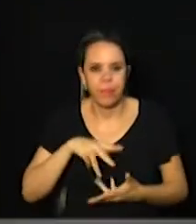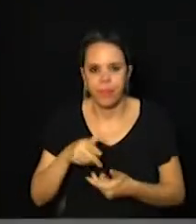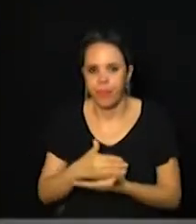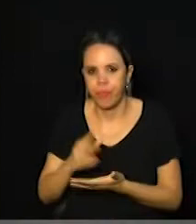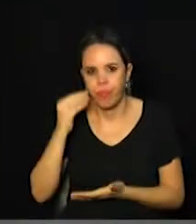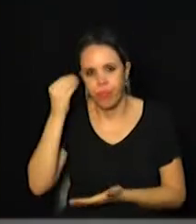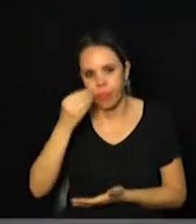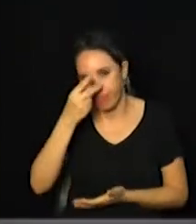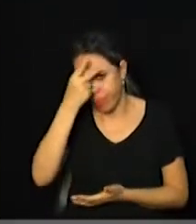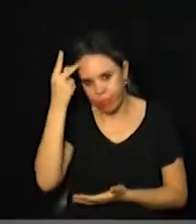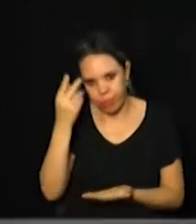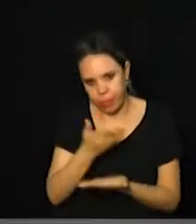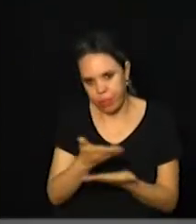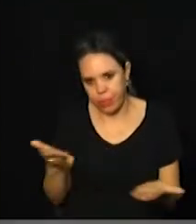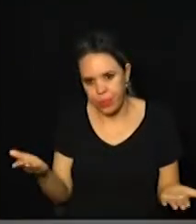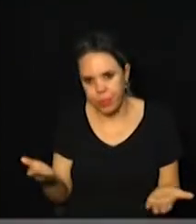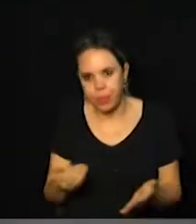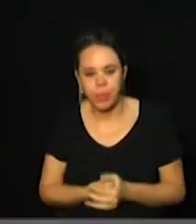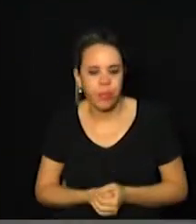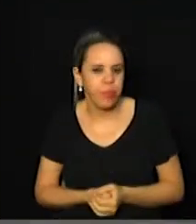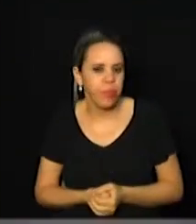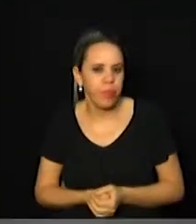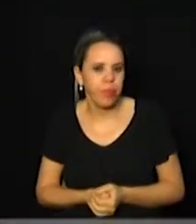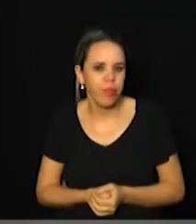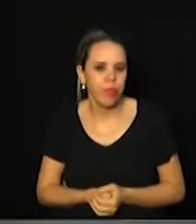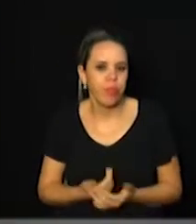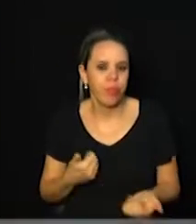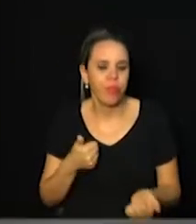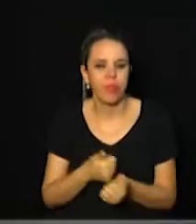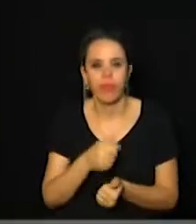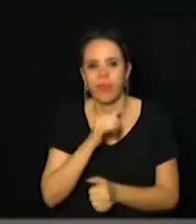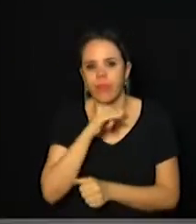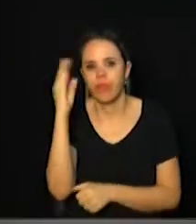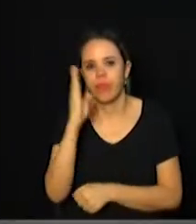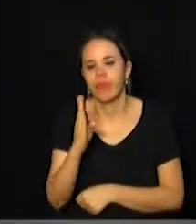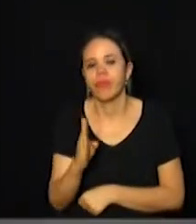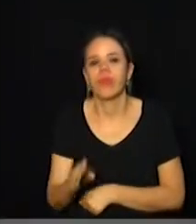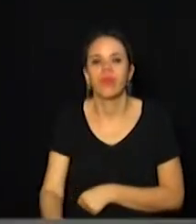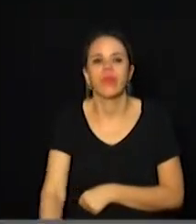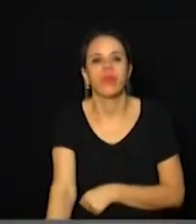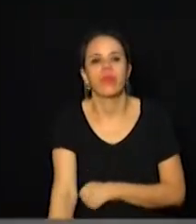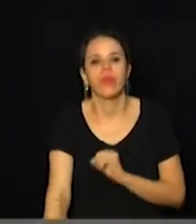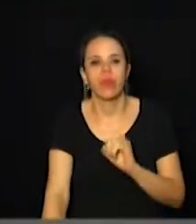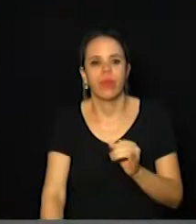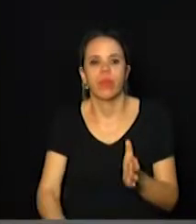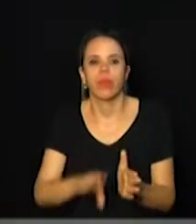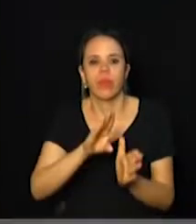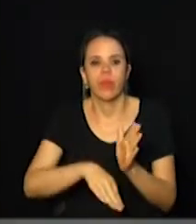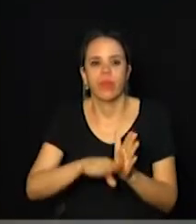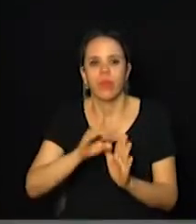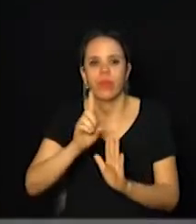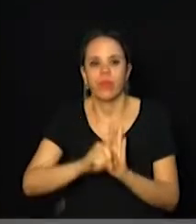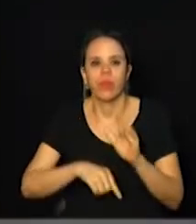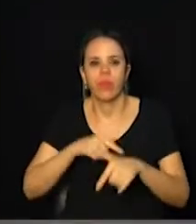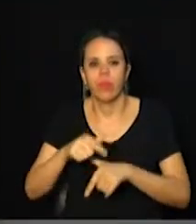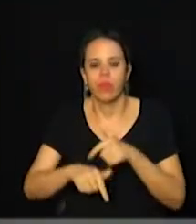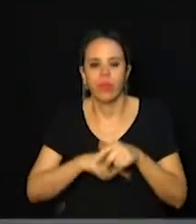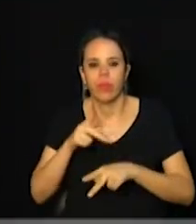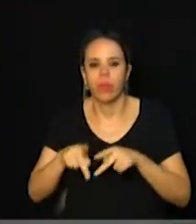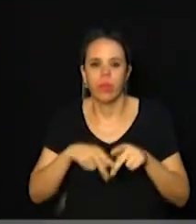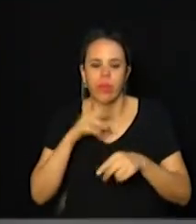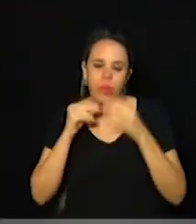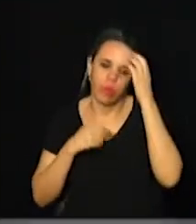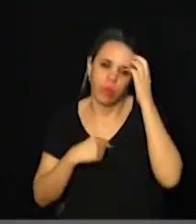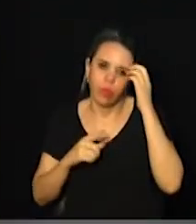e convencimento da população recentemente eles convenceram o Brasil que se retirasse todos os direitos trabalhistas dos trabalhadores